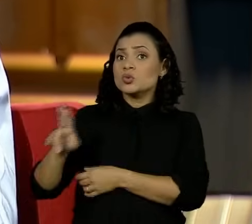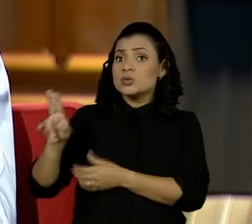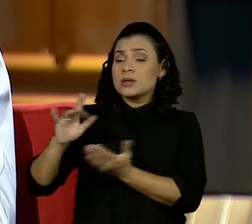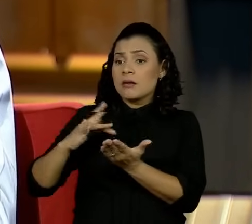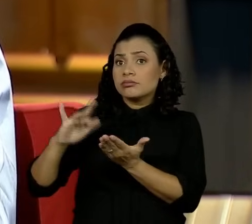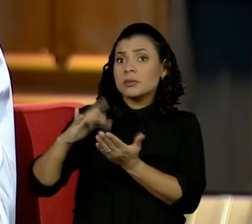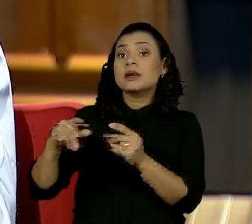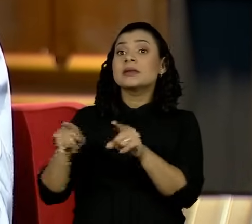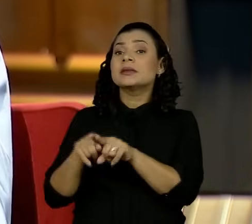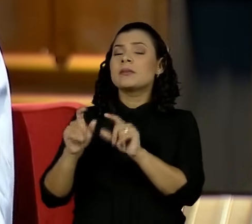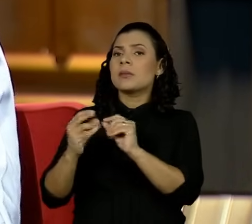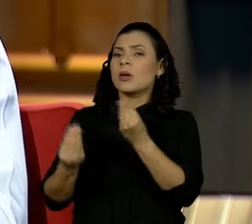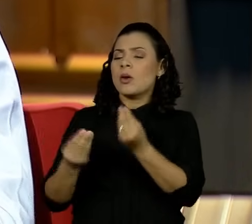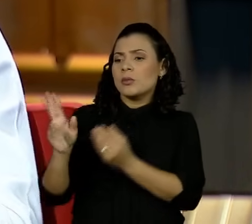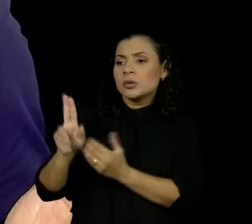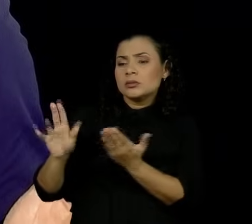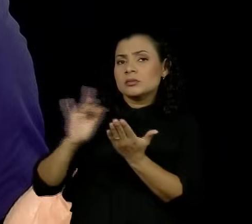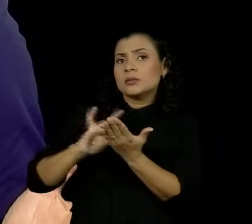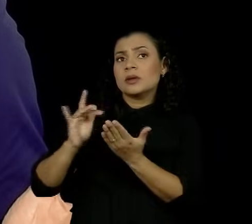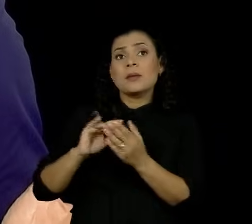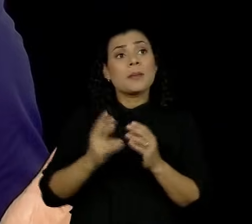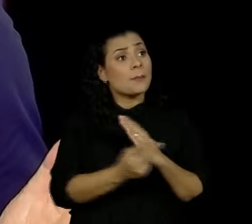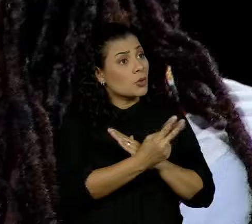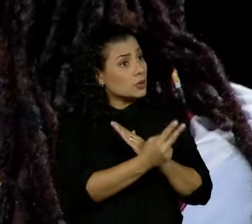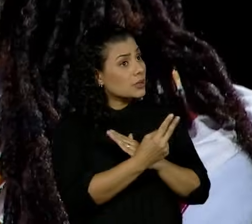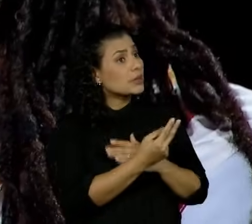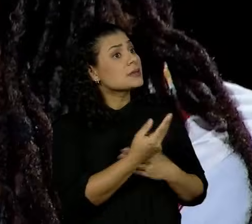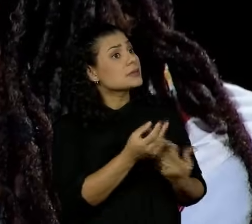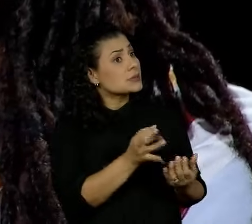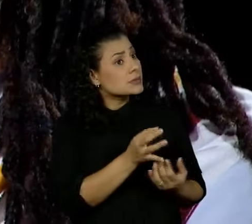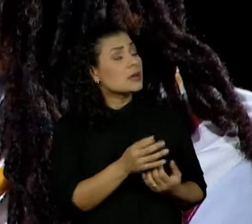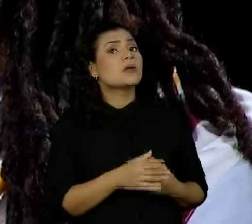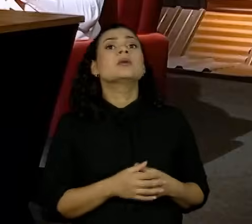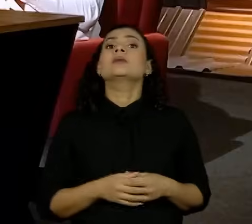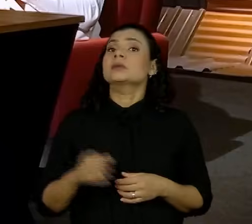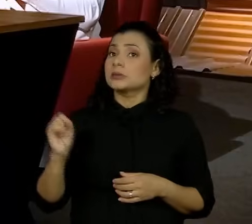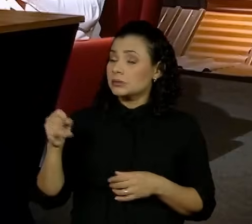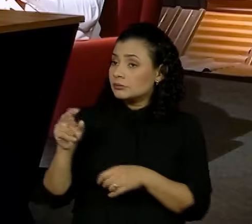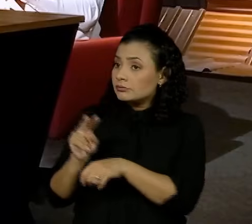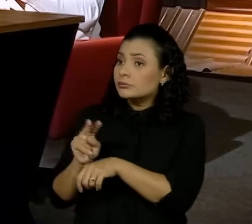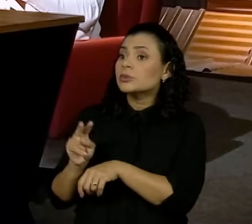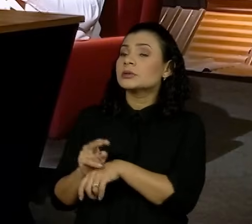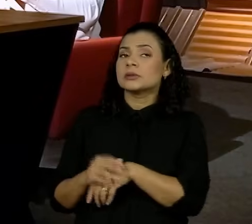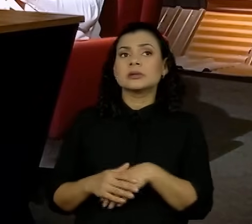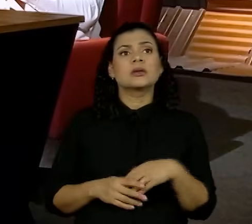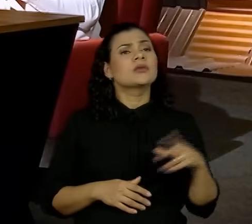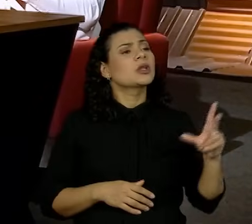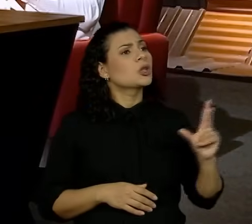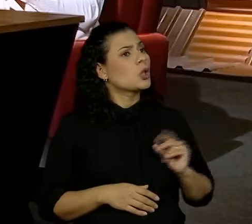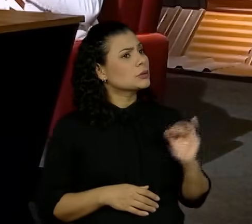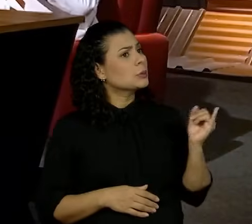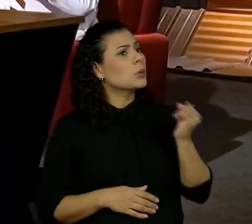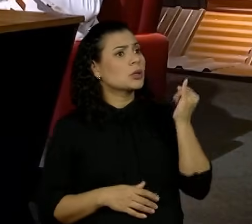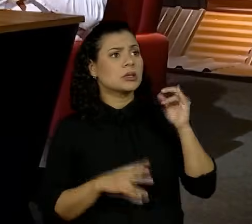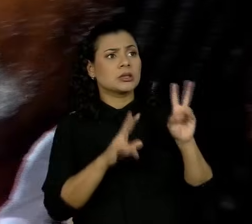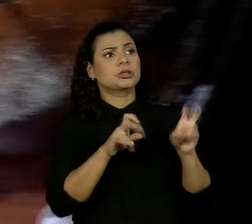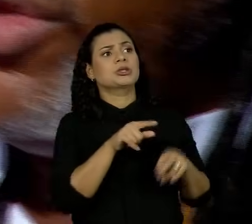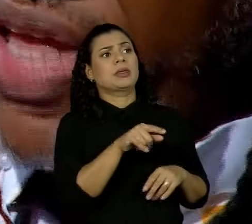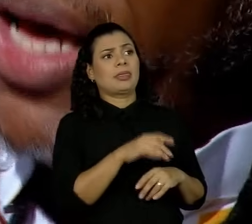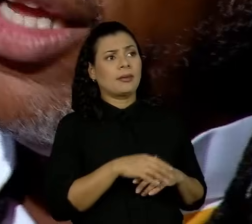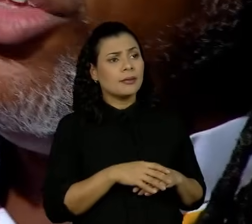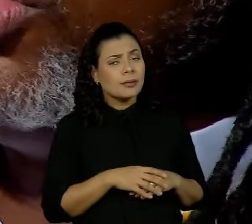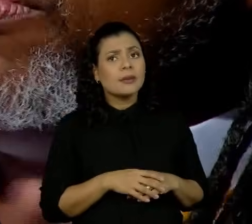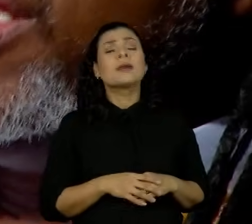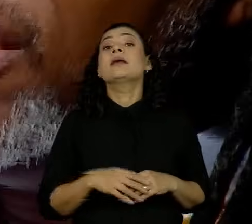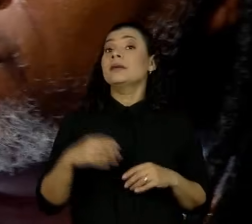bom letramento E para uma proteção, para uma né? proteção. Letramento, cara, esse ponto eu acho. E ao mesmo tempo, a